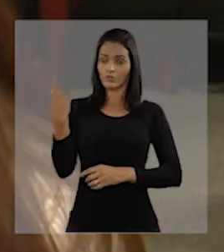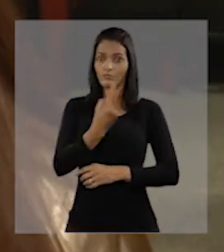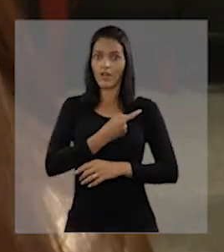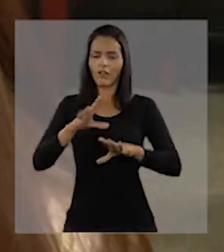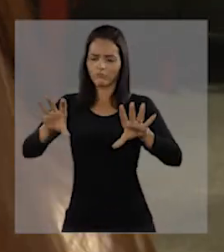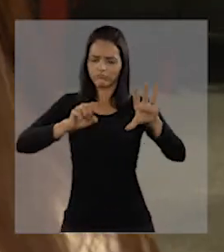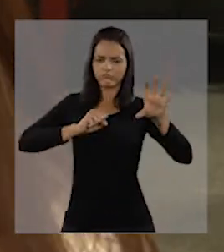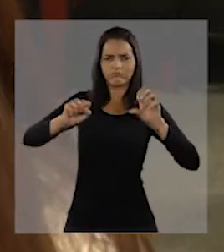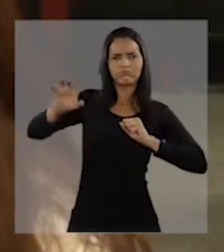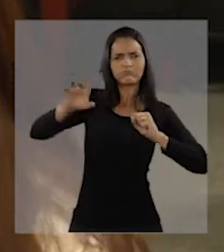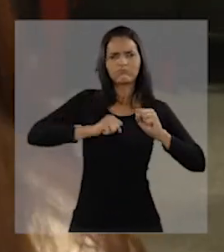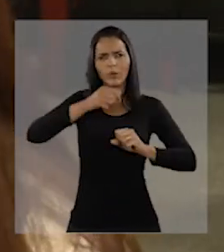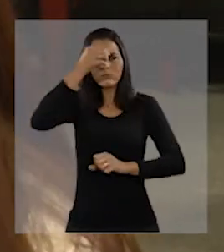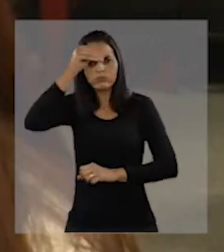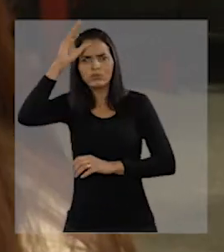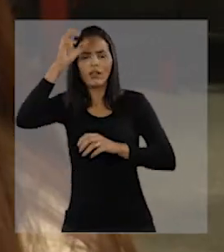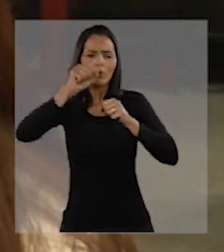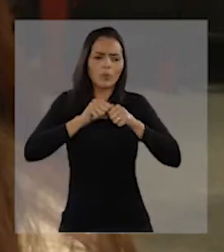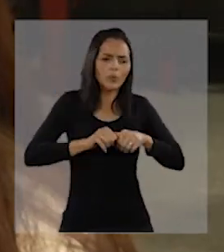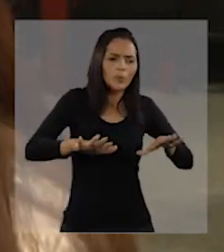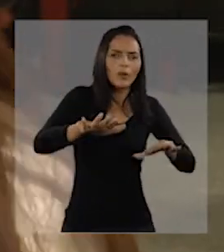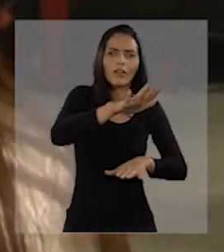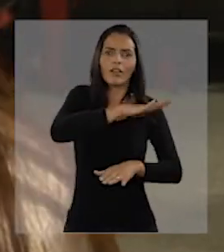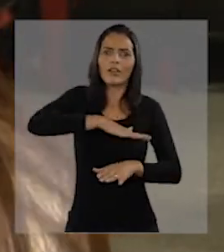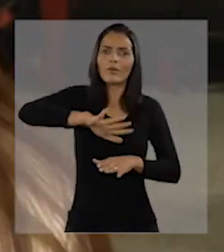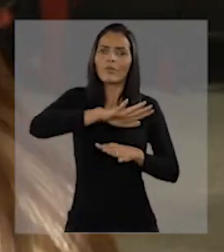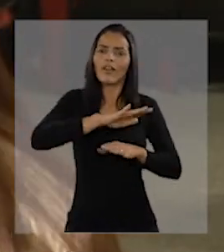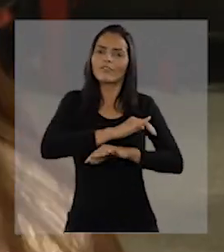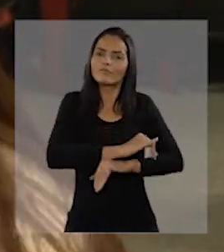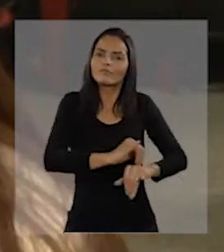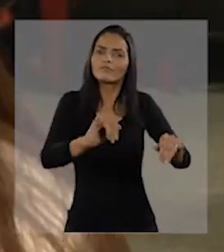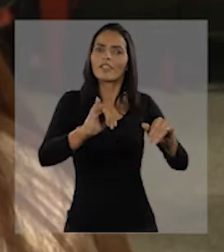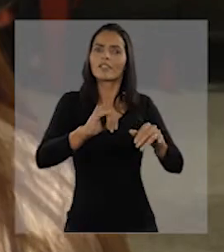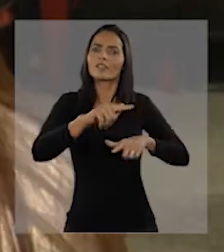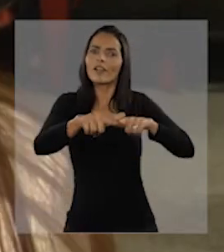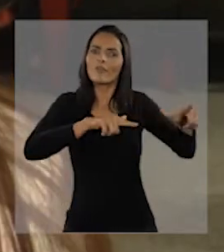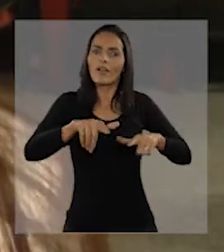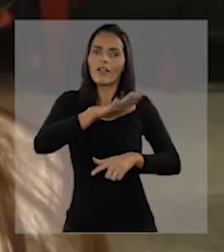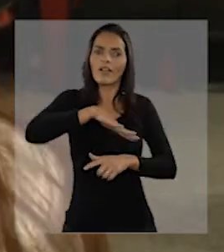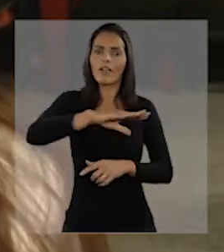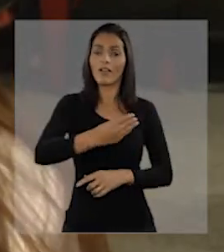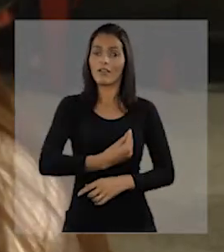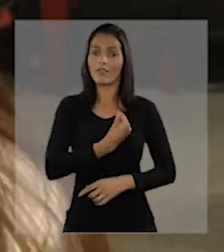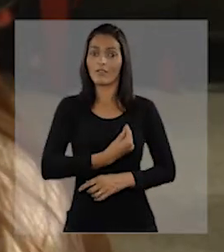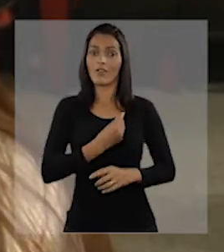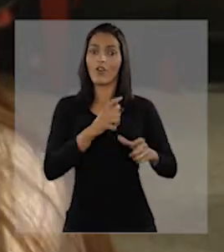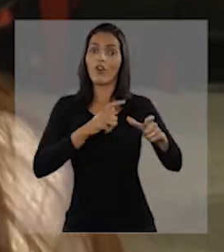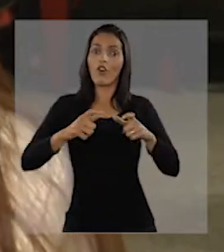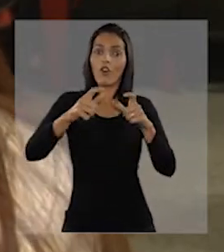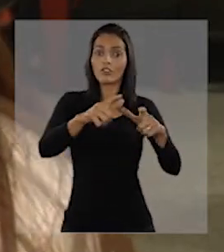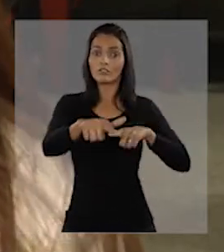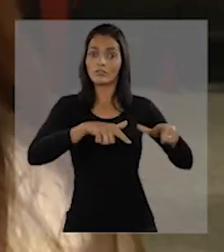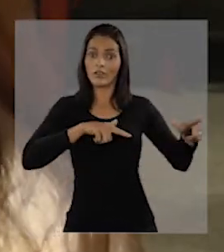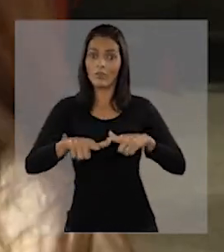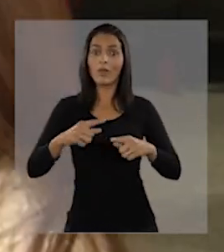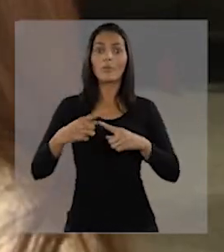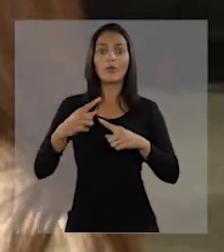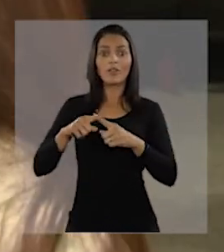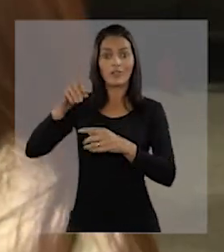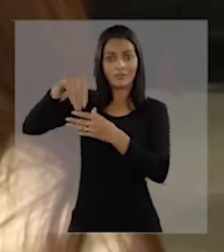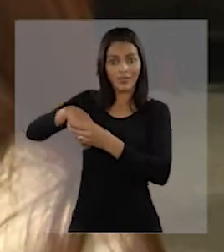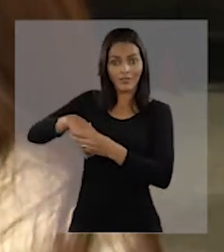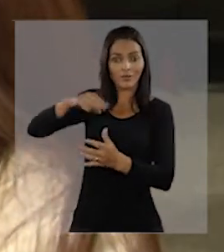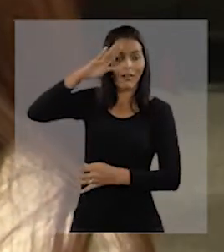nós recolhemos muitas dessas informações para a nossa localidade, para a nossa realidade, de forma que o